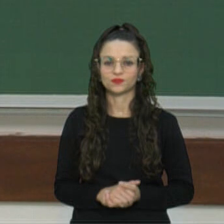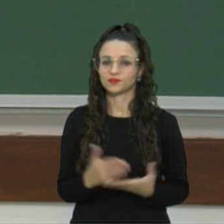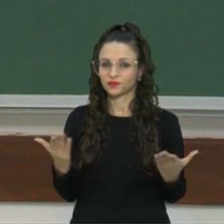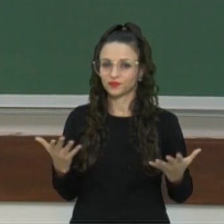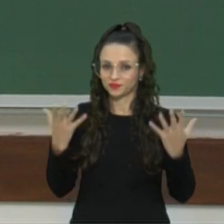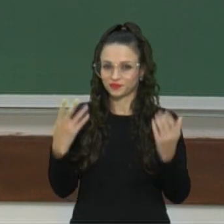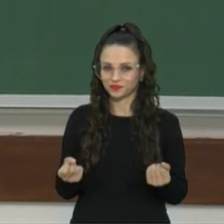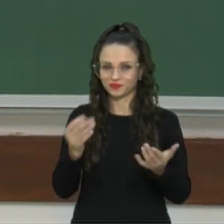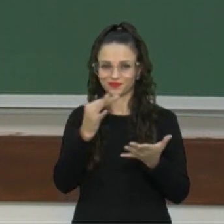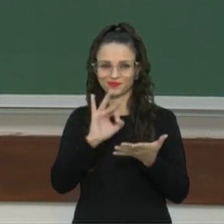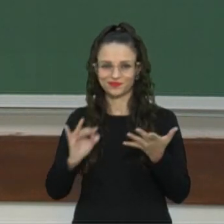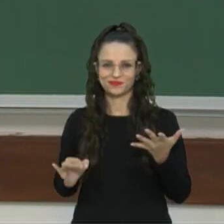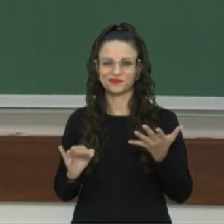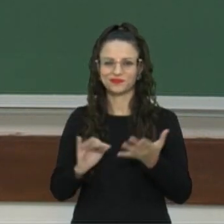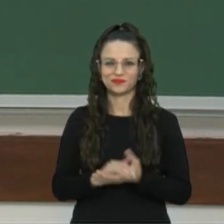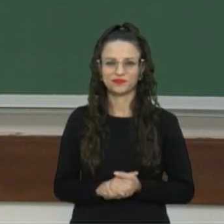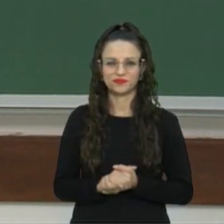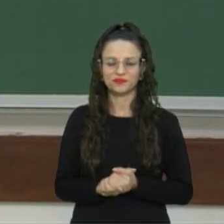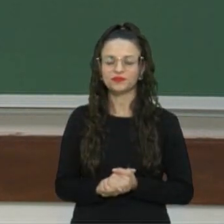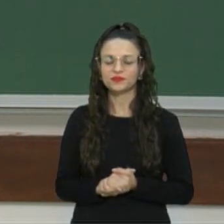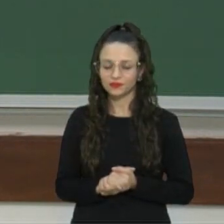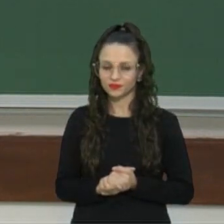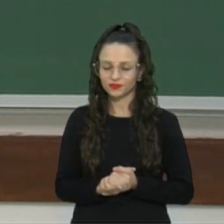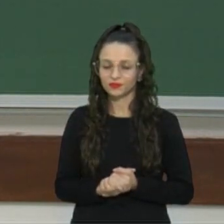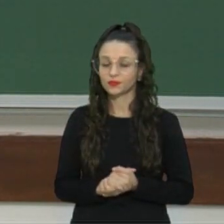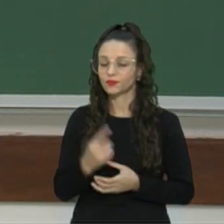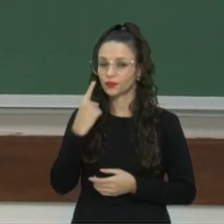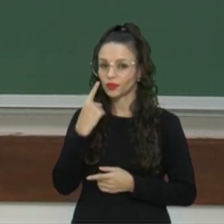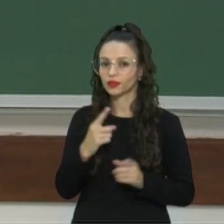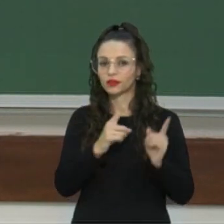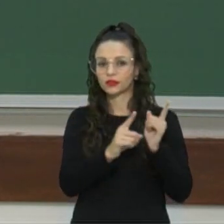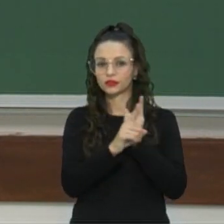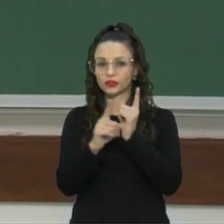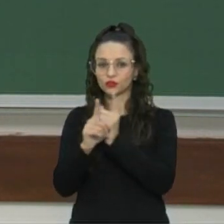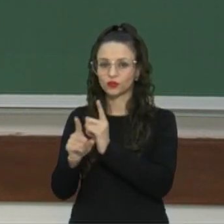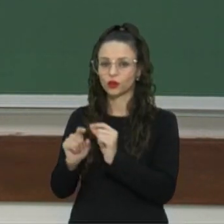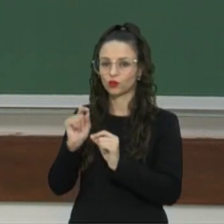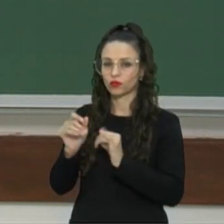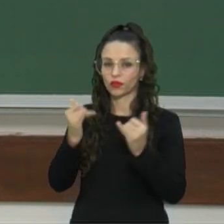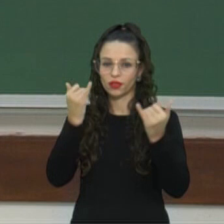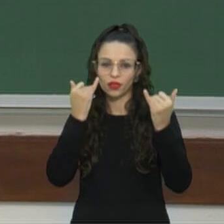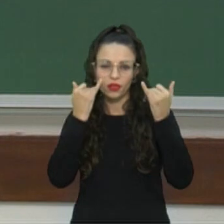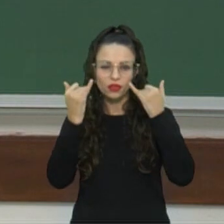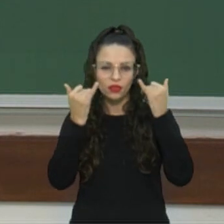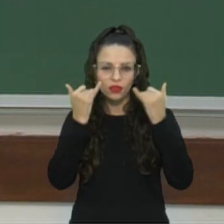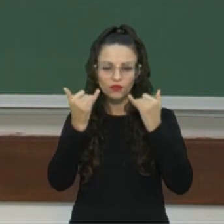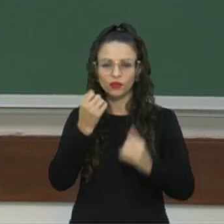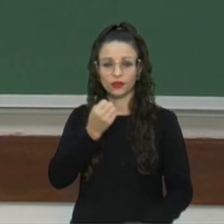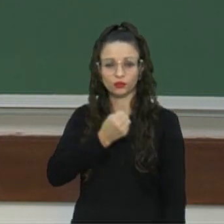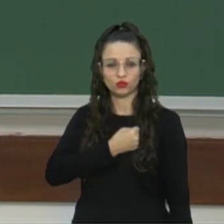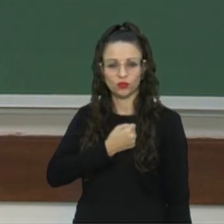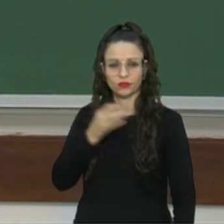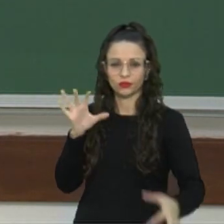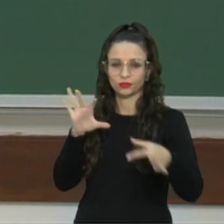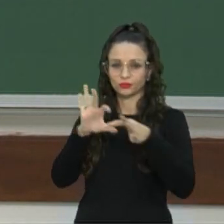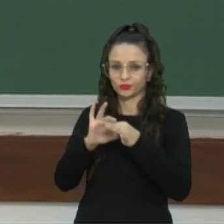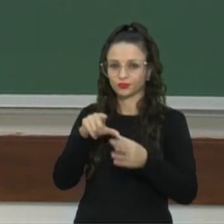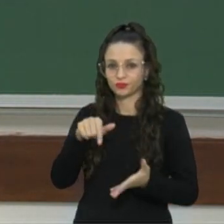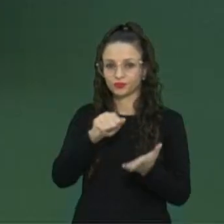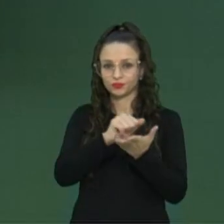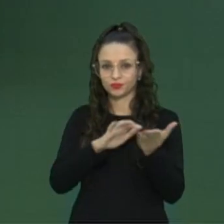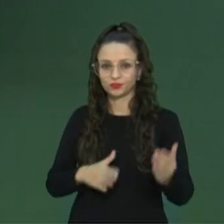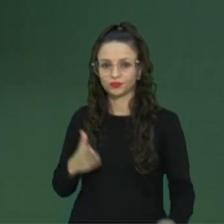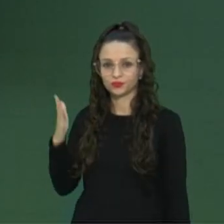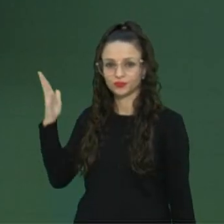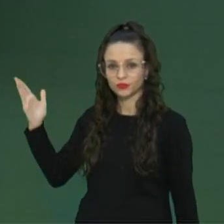Vamos para a correção, então? Primeira coisa, vamos identificar ali quais são as informações numéricas desse exercício. Então, ele traz aqui